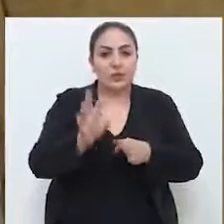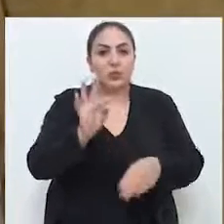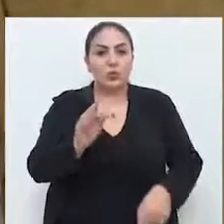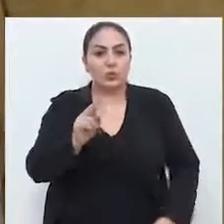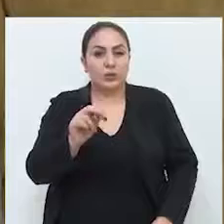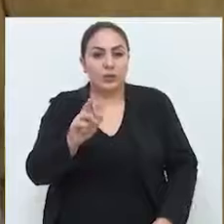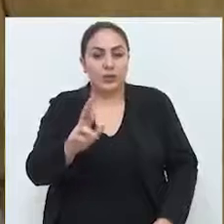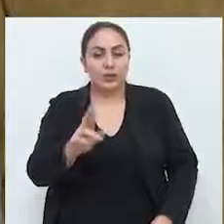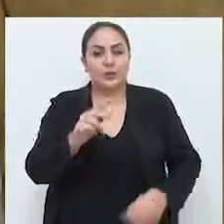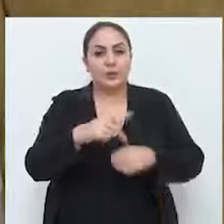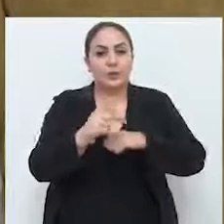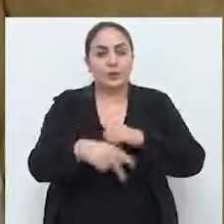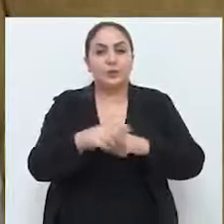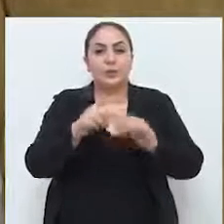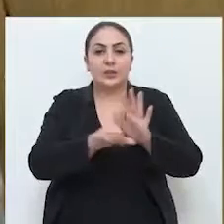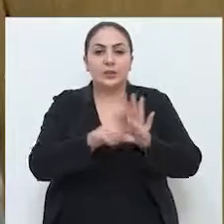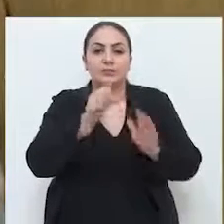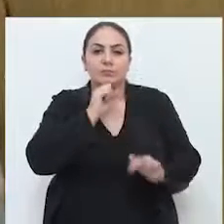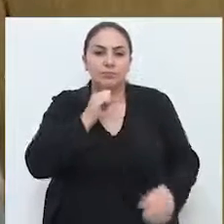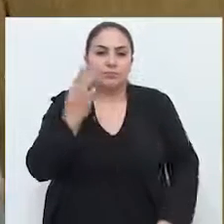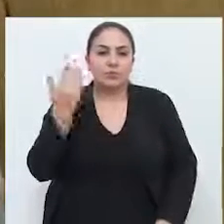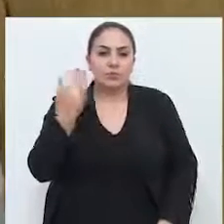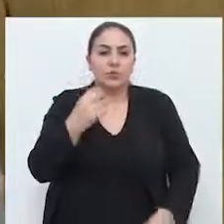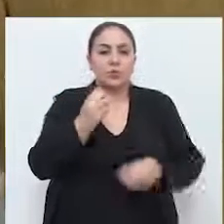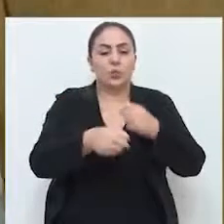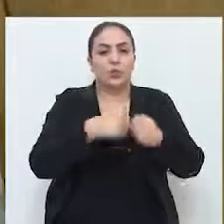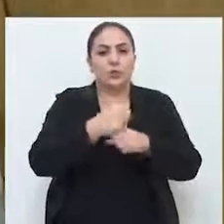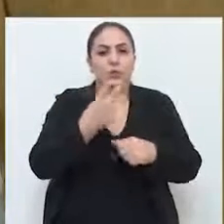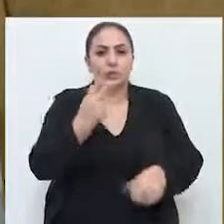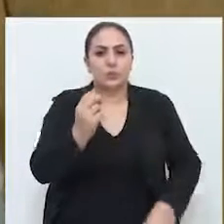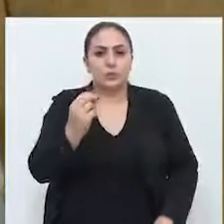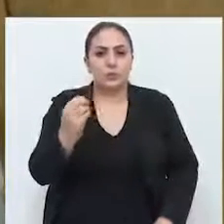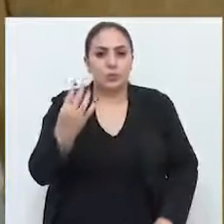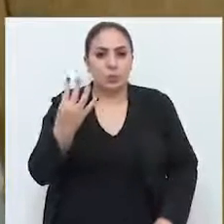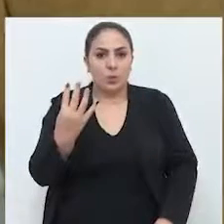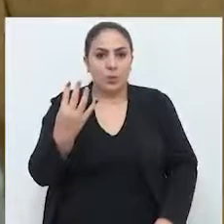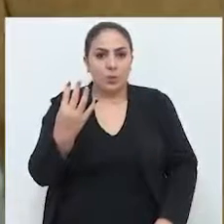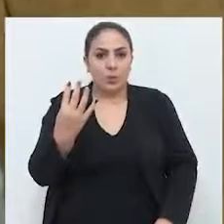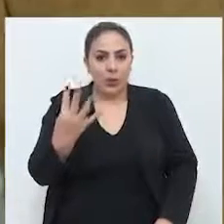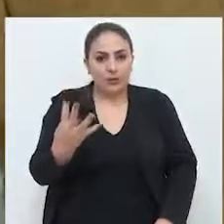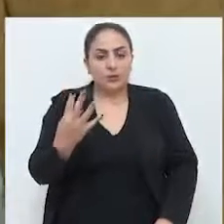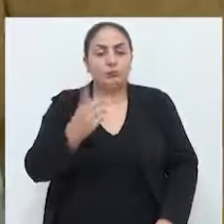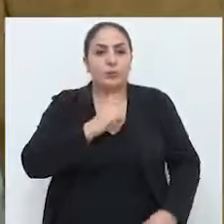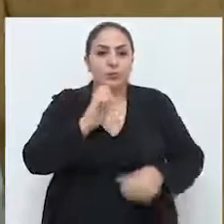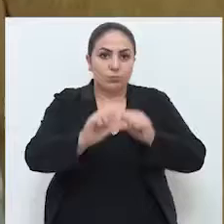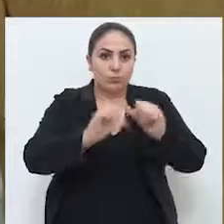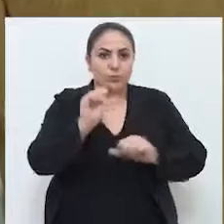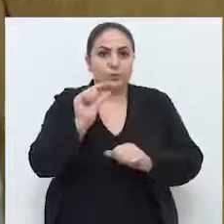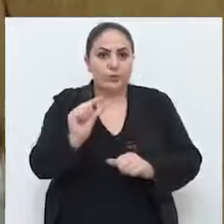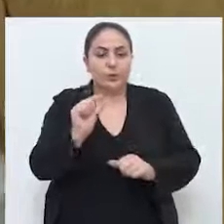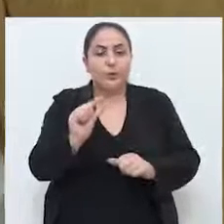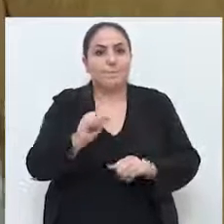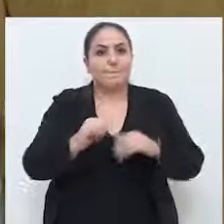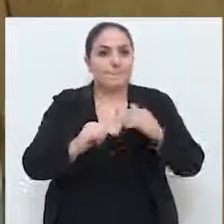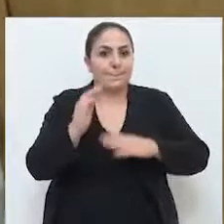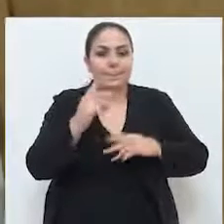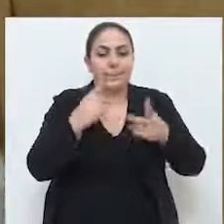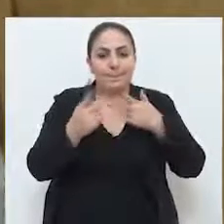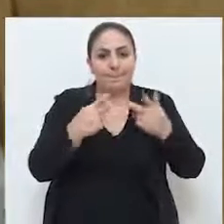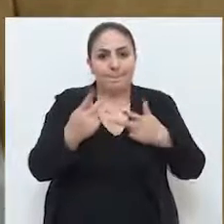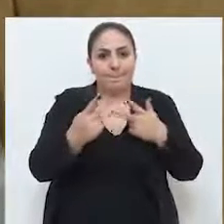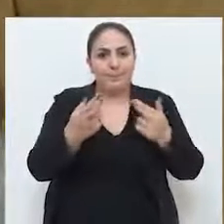Passo Fundo, é uma lei bastante antiga. Ela é lá do ano de 2004, que sofreu uma pequena alteração, mais no